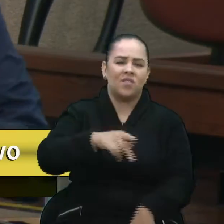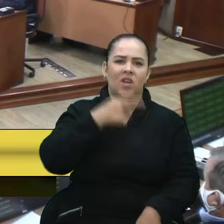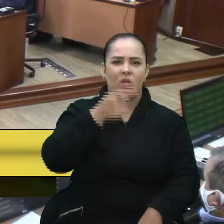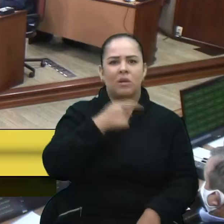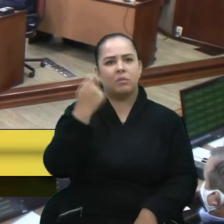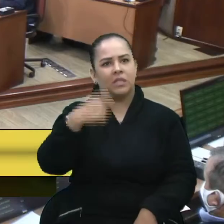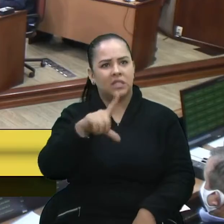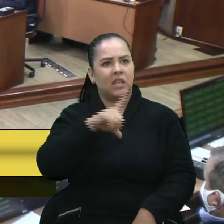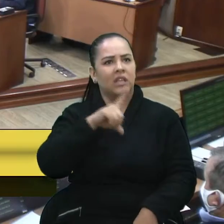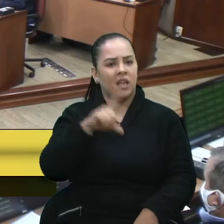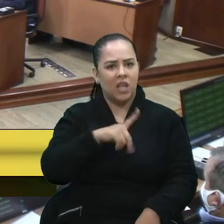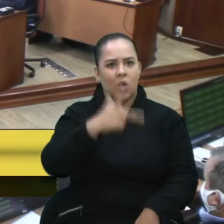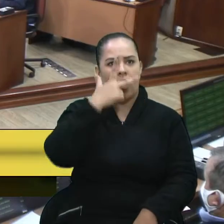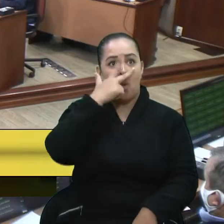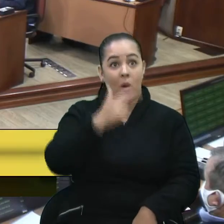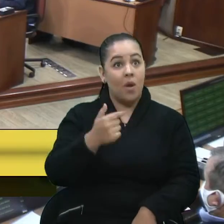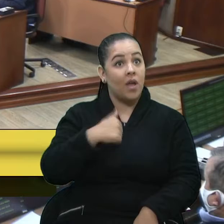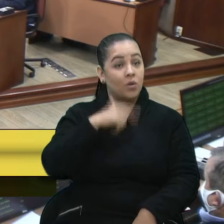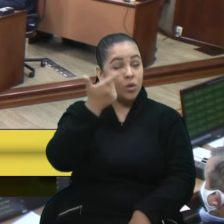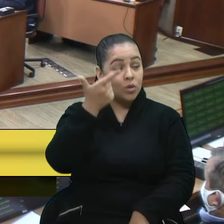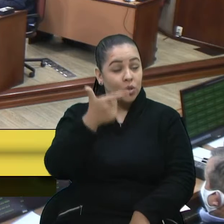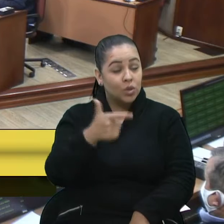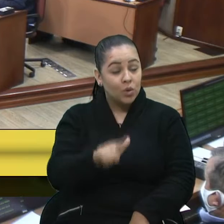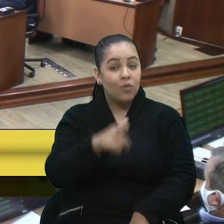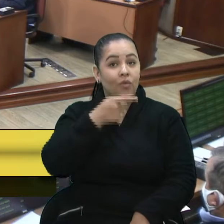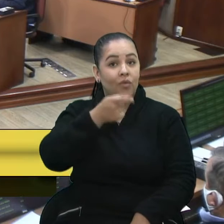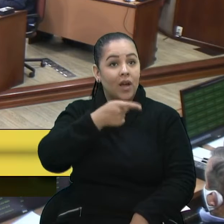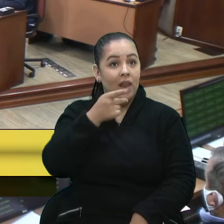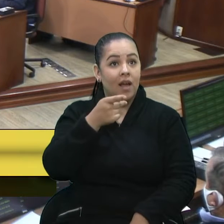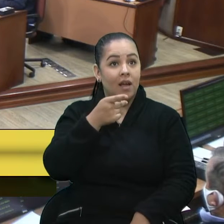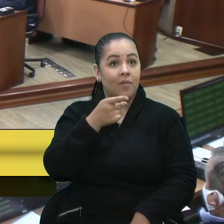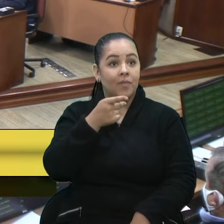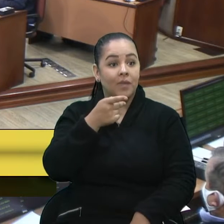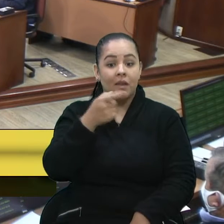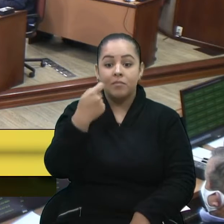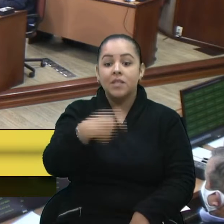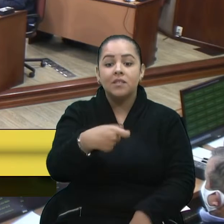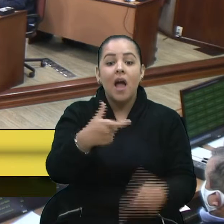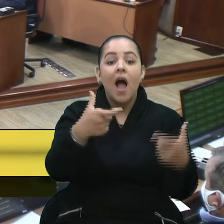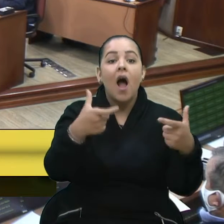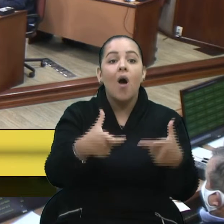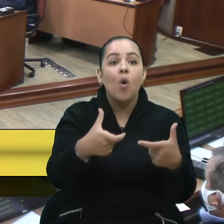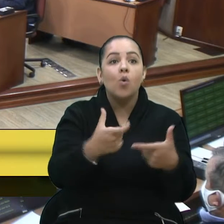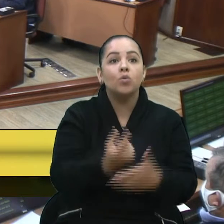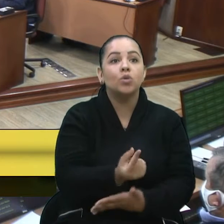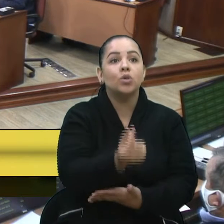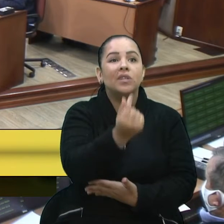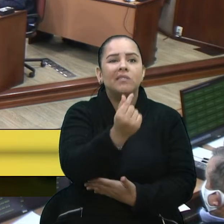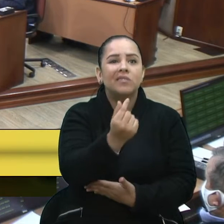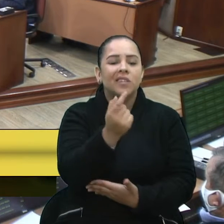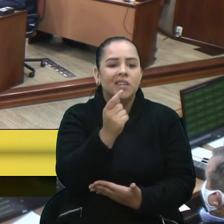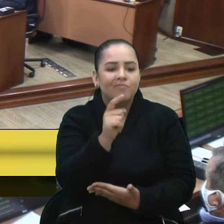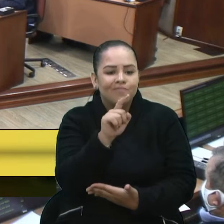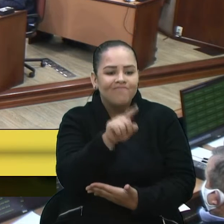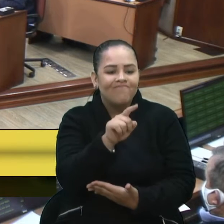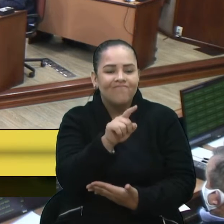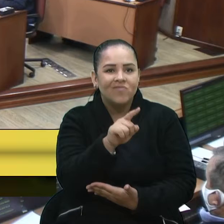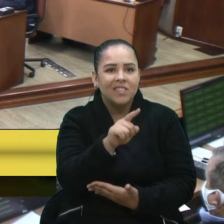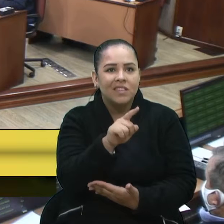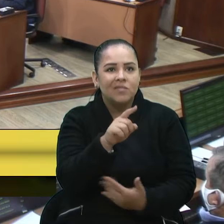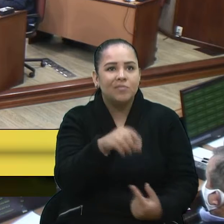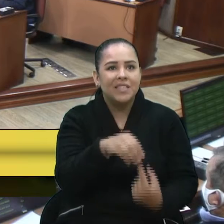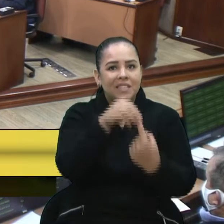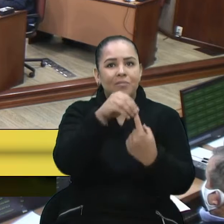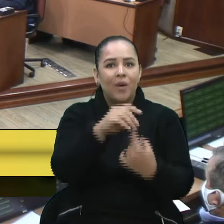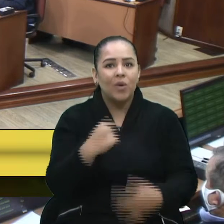condições iguais e tal, eu volto a lembrar, de algum lugar tem que sair o dinheiro. Né? E é esse pequeno ponto que muitas vezes a gente se esquece.